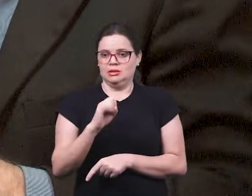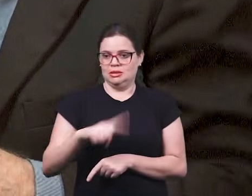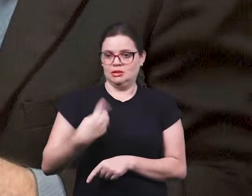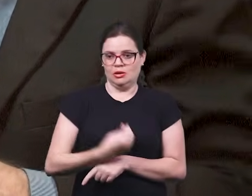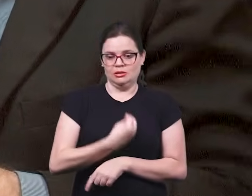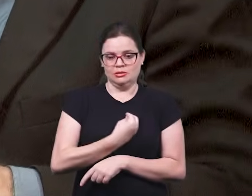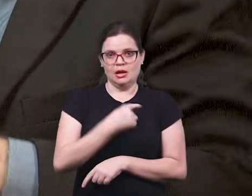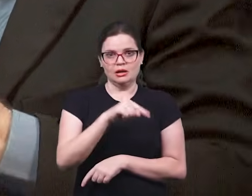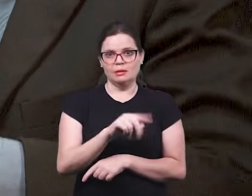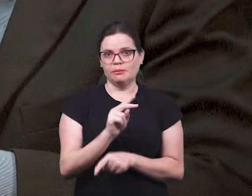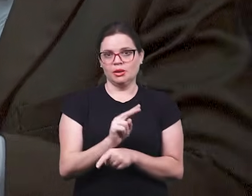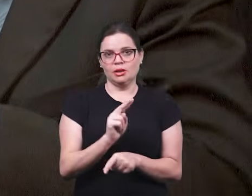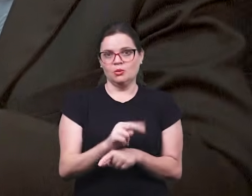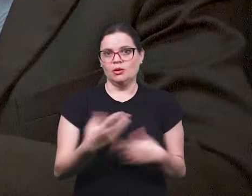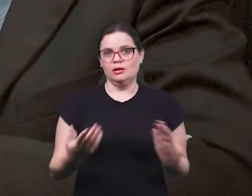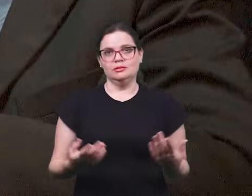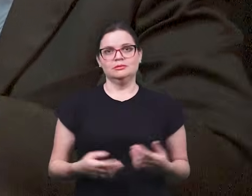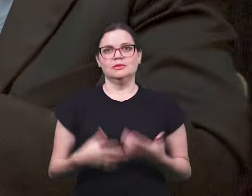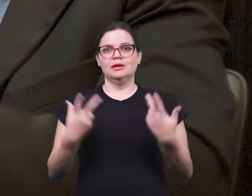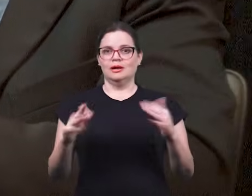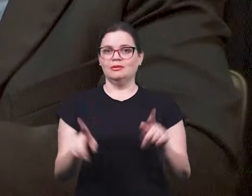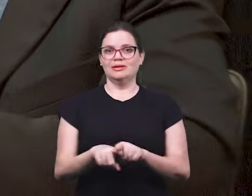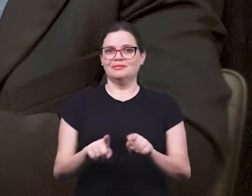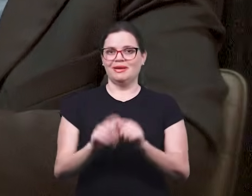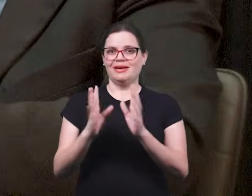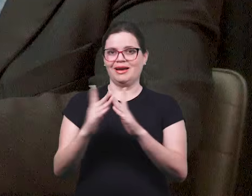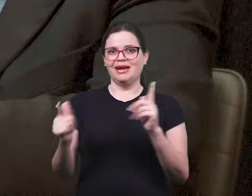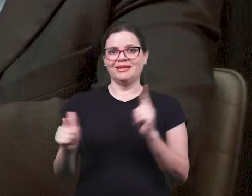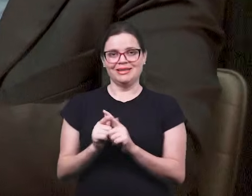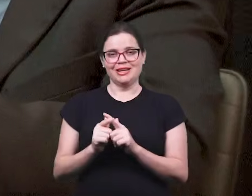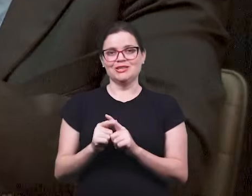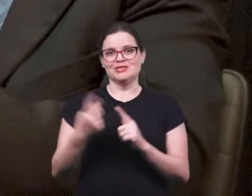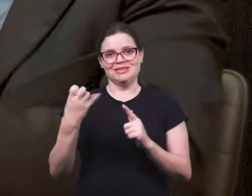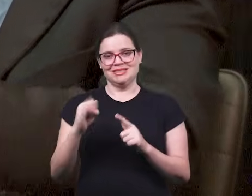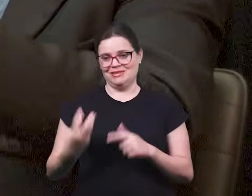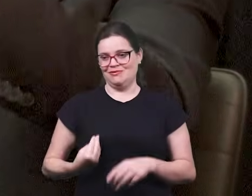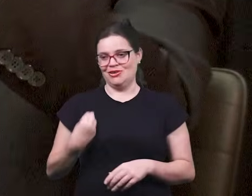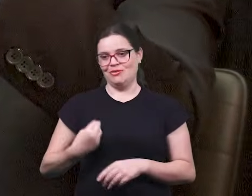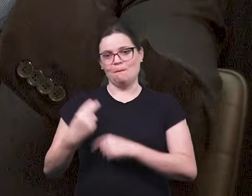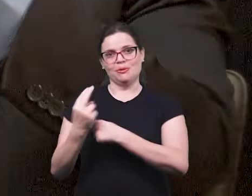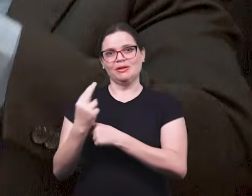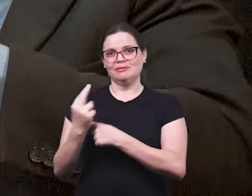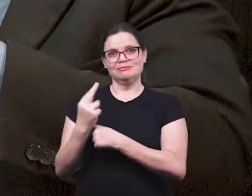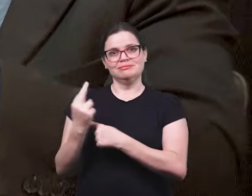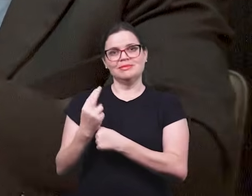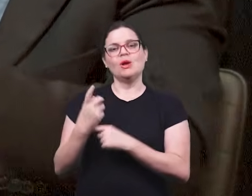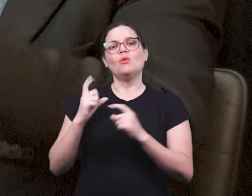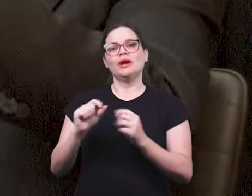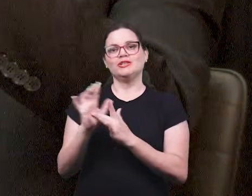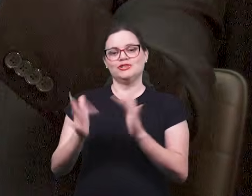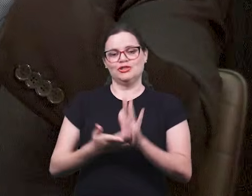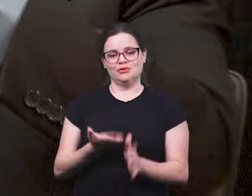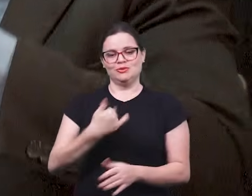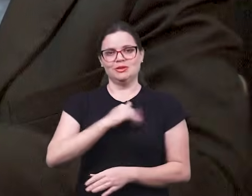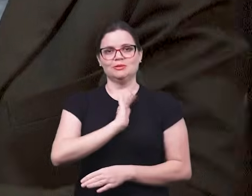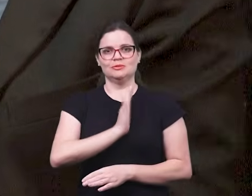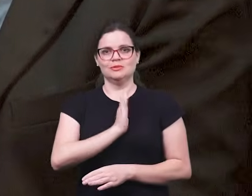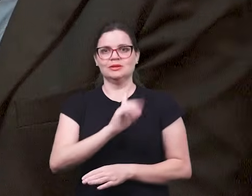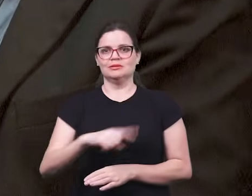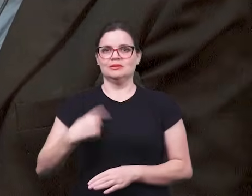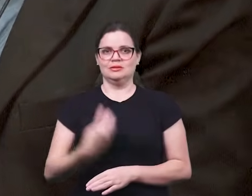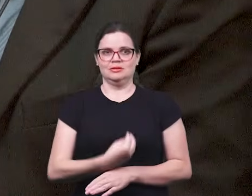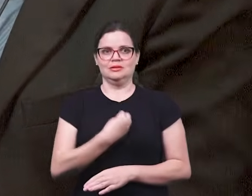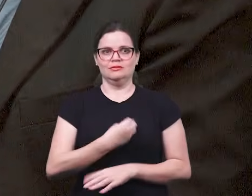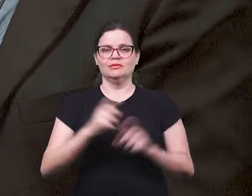estivermos aqui, onde a igreja vai, o tabernáculo vai, porque é Cristo em nós, é Jesus